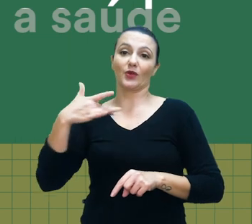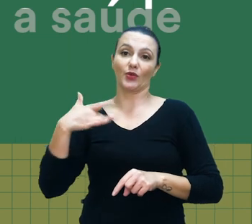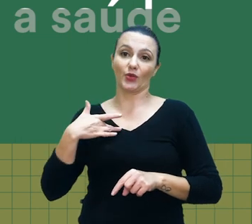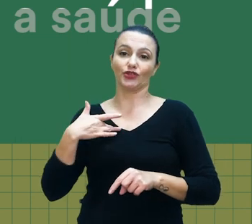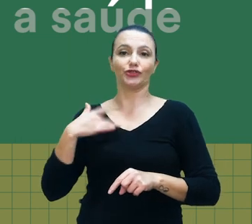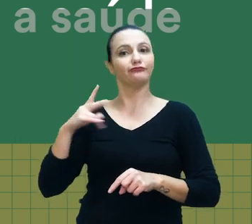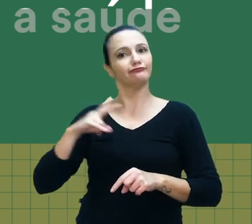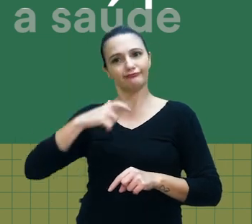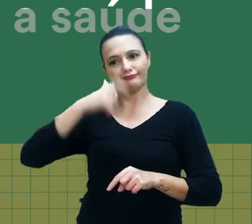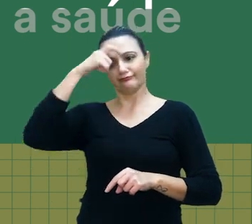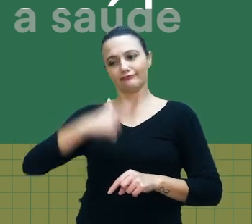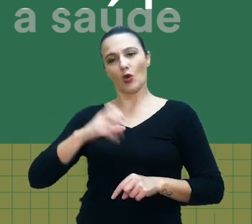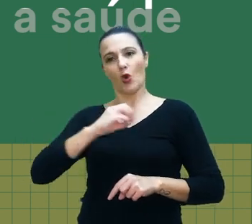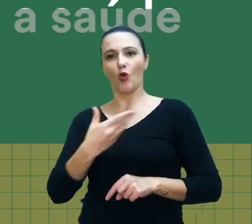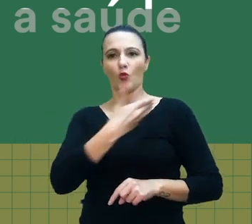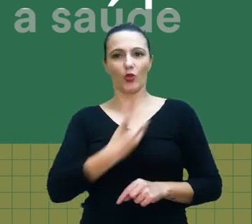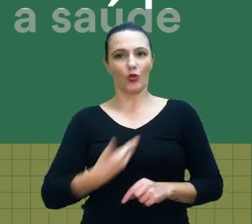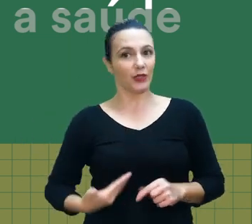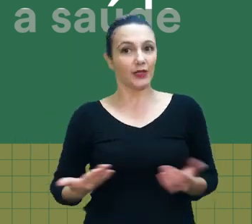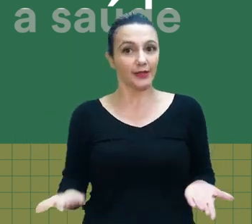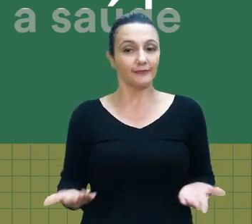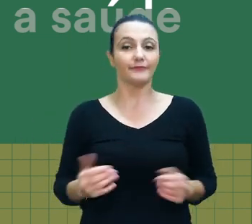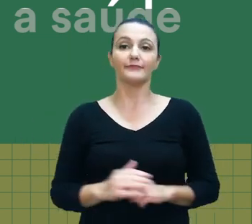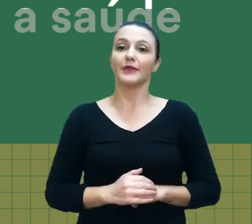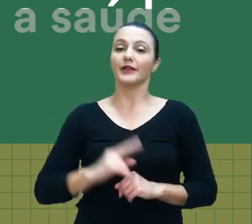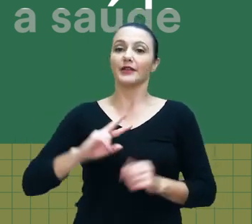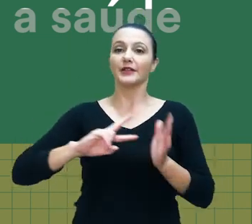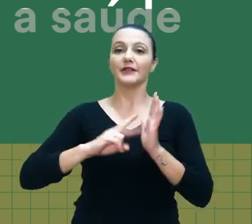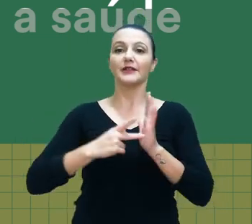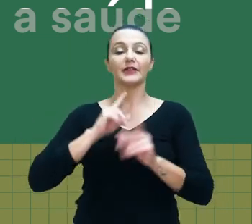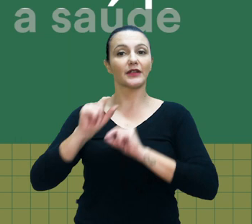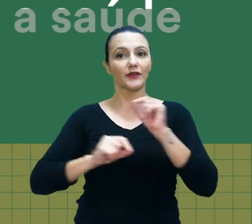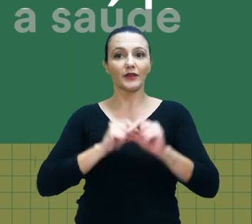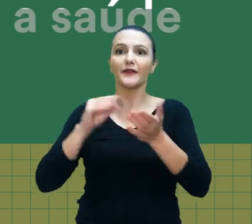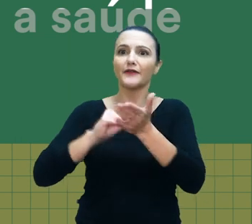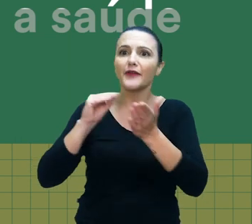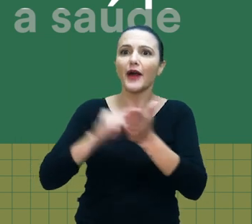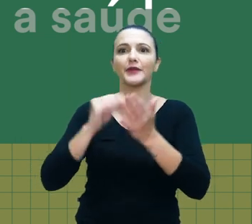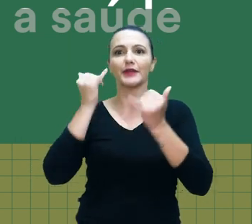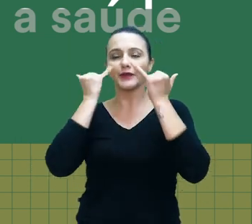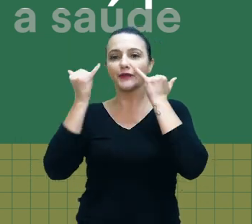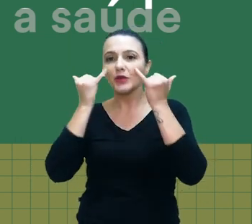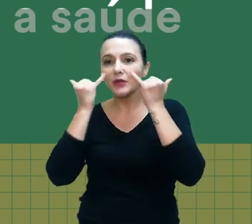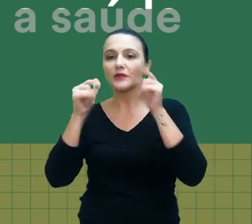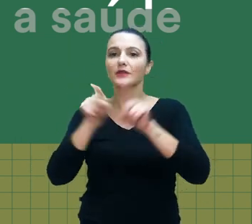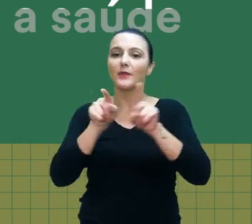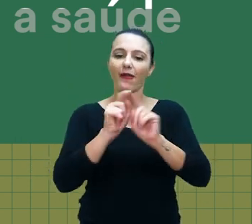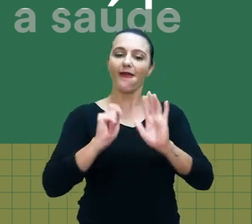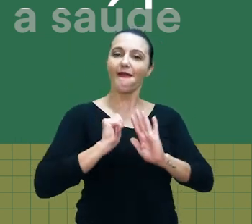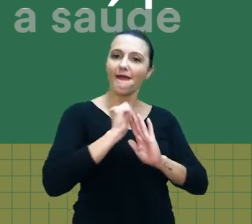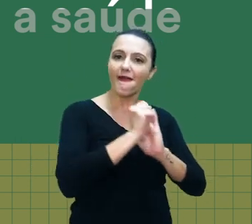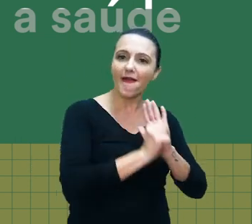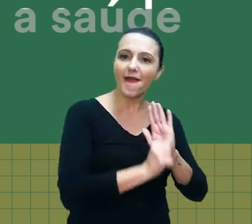saúde pública, já que dá para a gente dizer que é no âmbito dessas desinformações e das fake